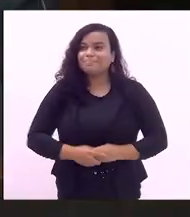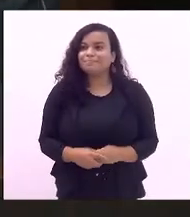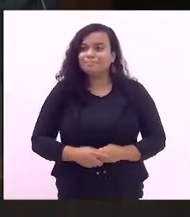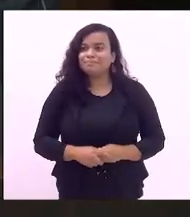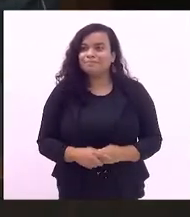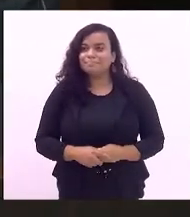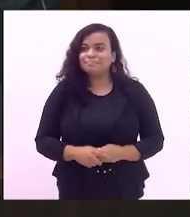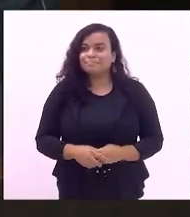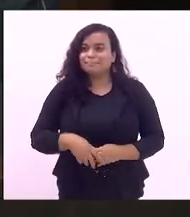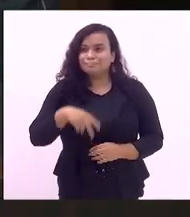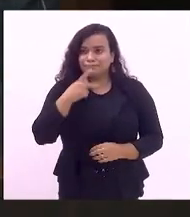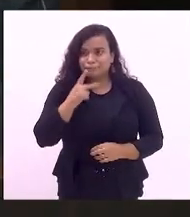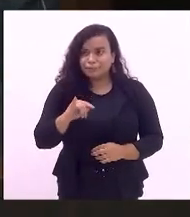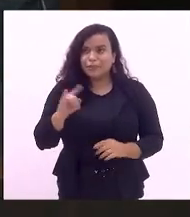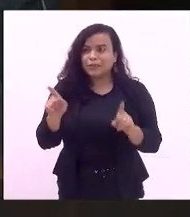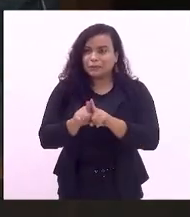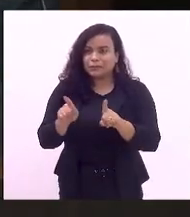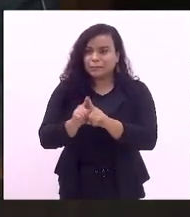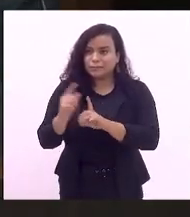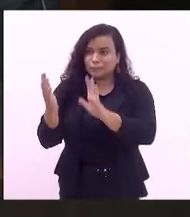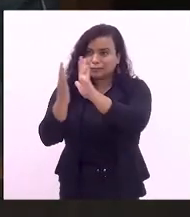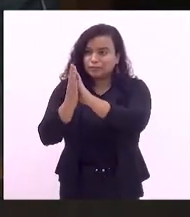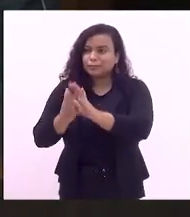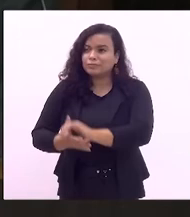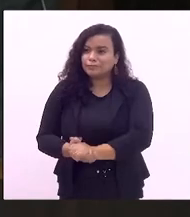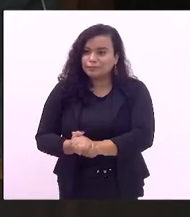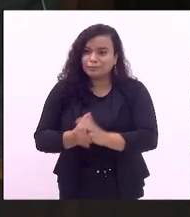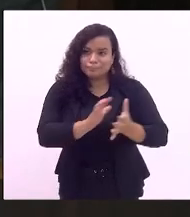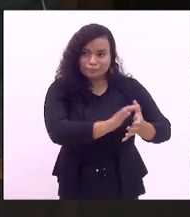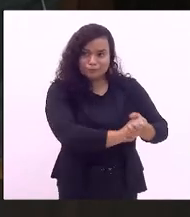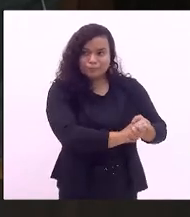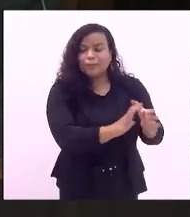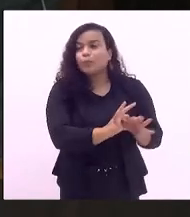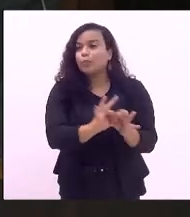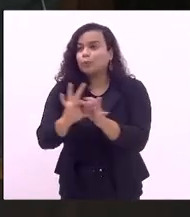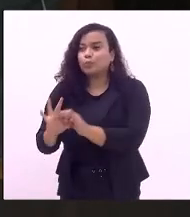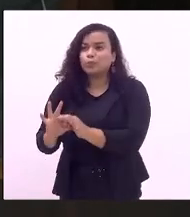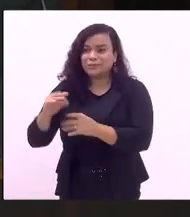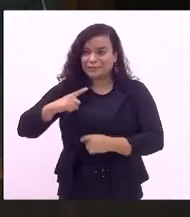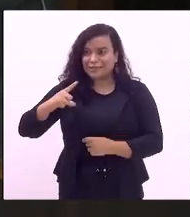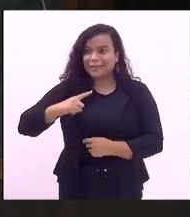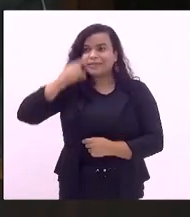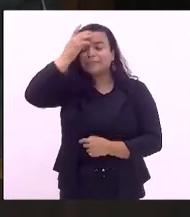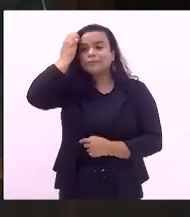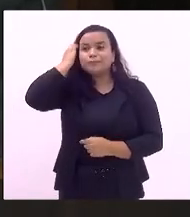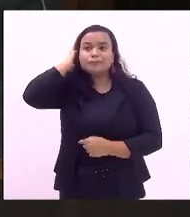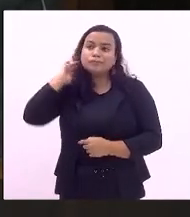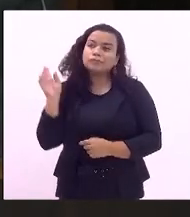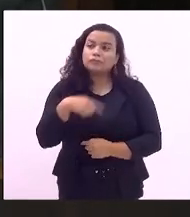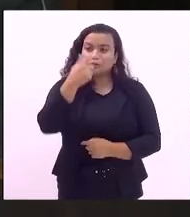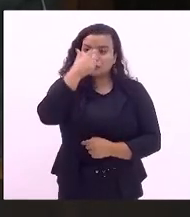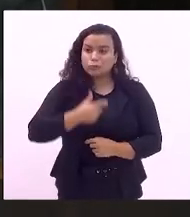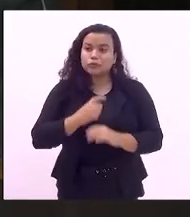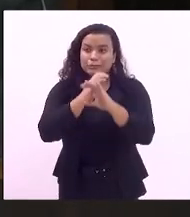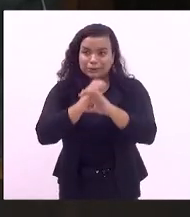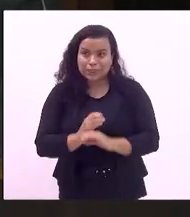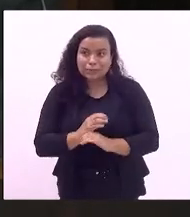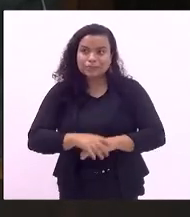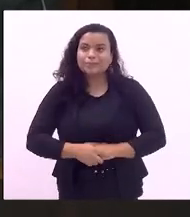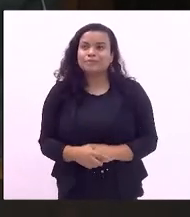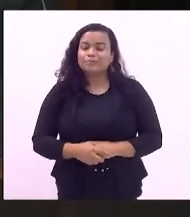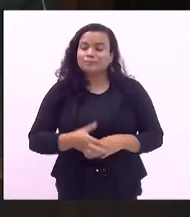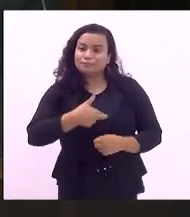pai querido em dar a tua presença de mãos dadas como cidadão só Deus